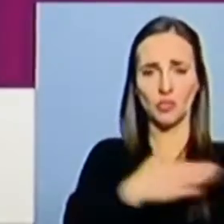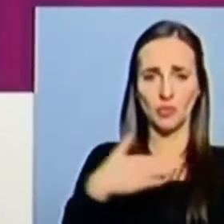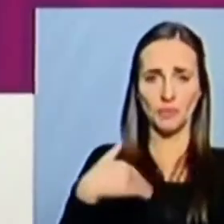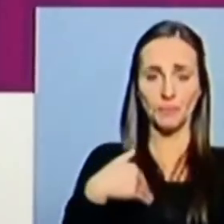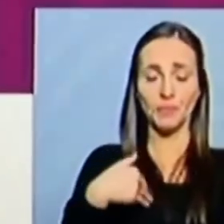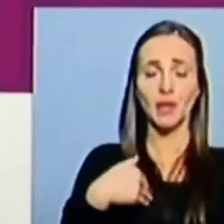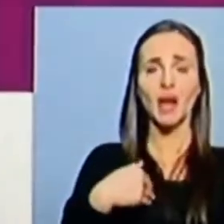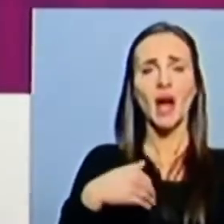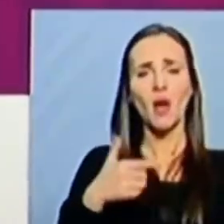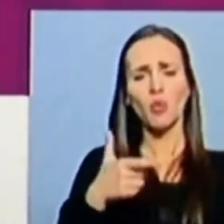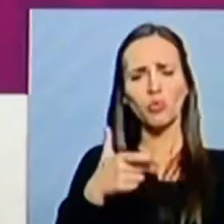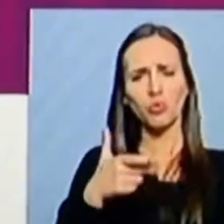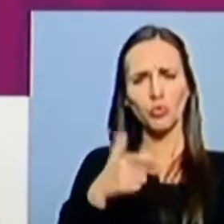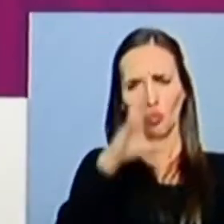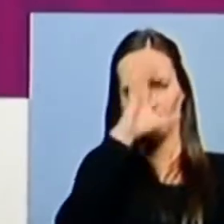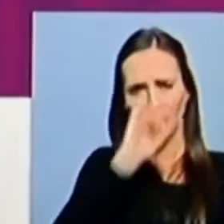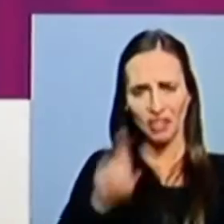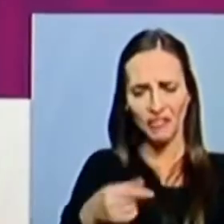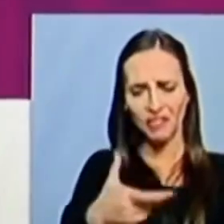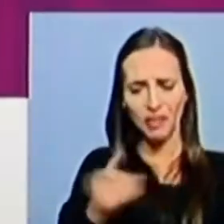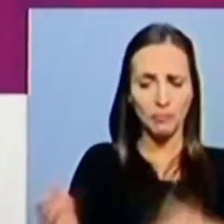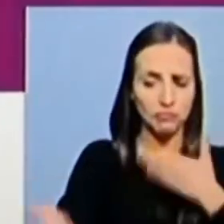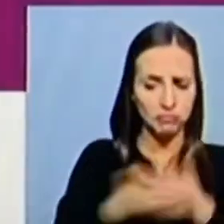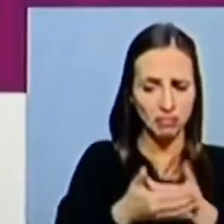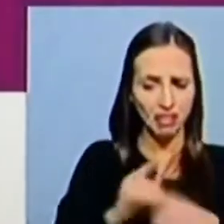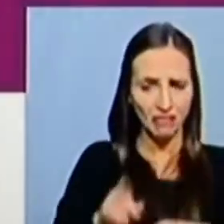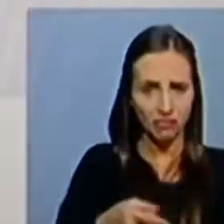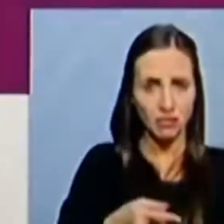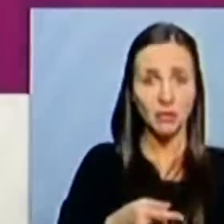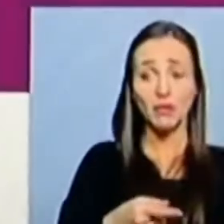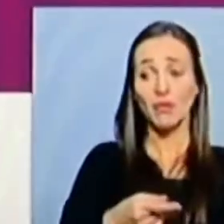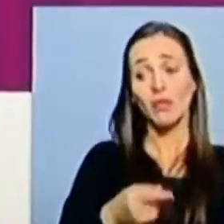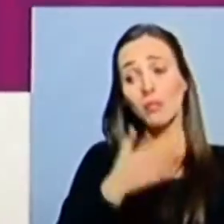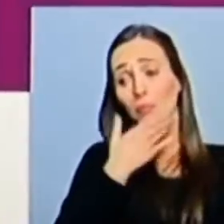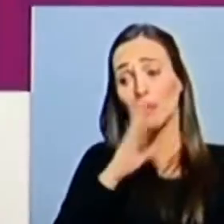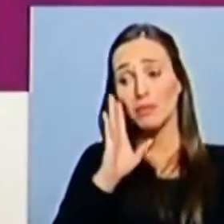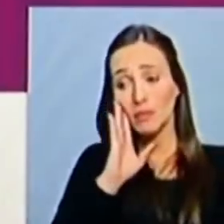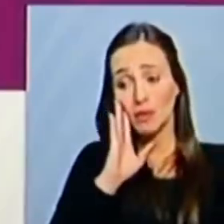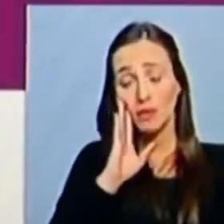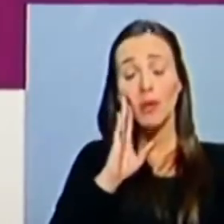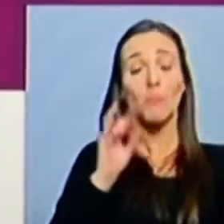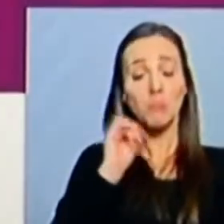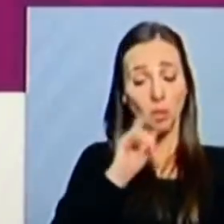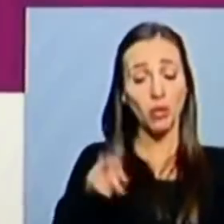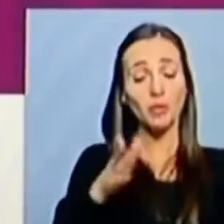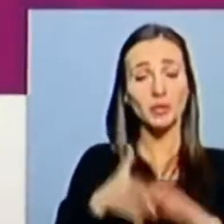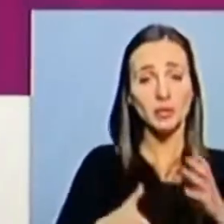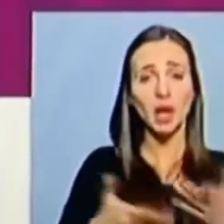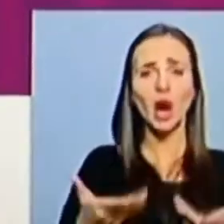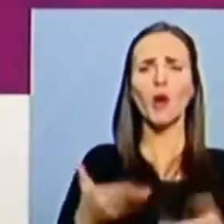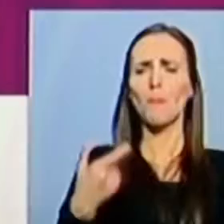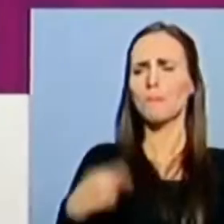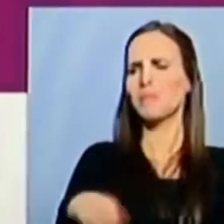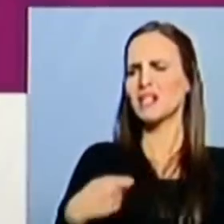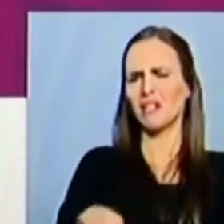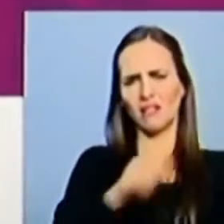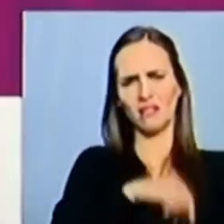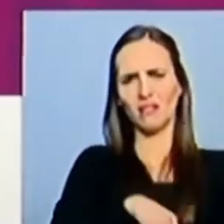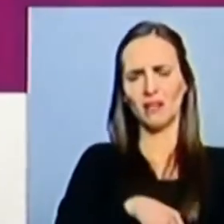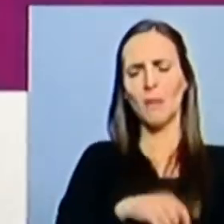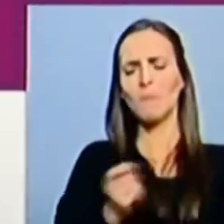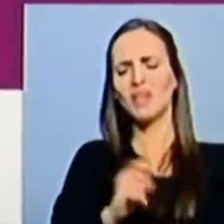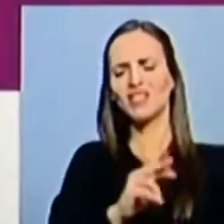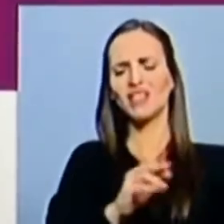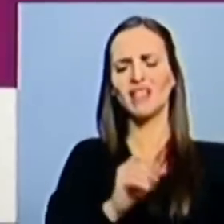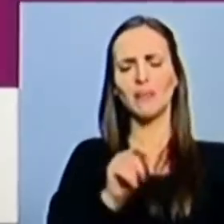mas duas como nada nada nada se pode se mas mesmo nada é cê pode agora o senhor ganha 30 e tal me levar os pormenores